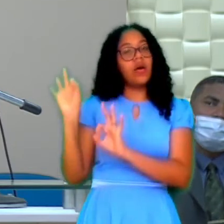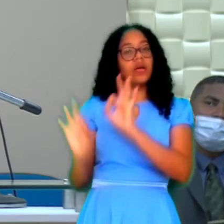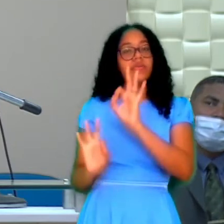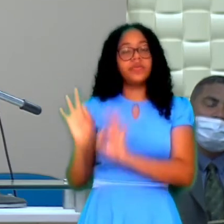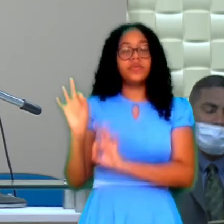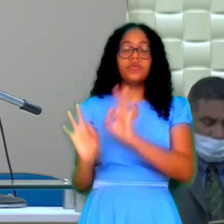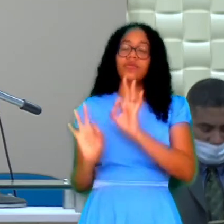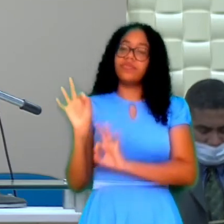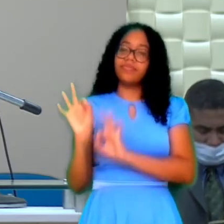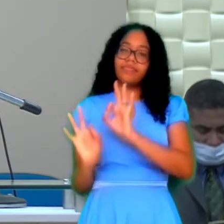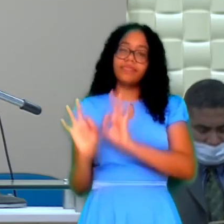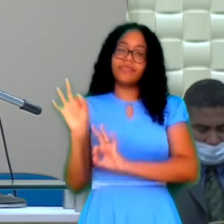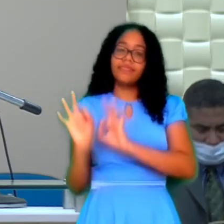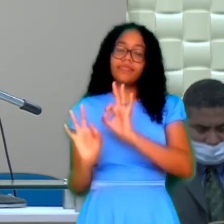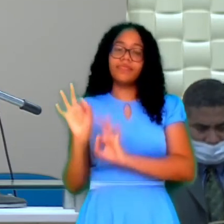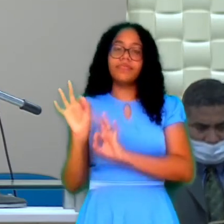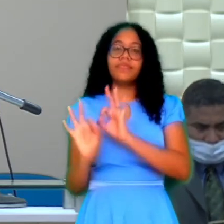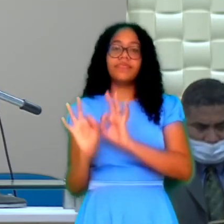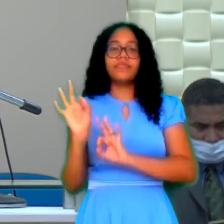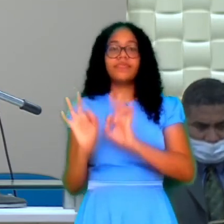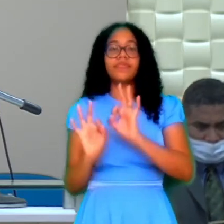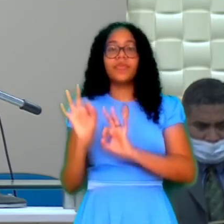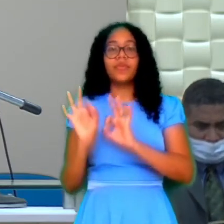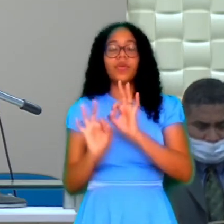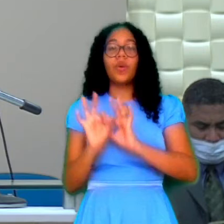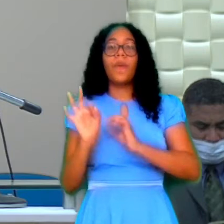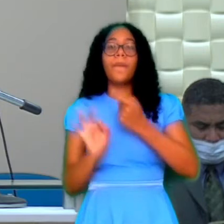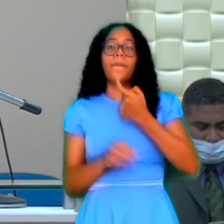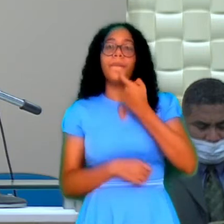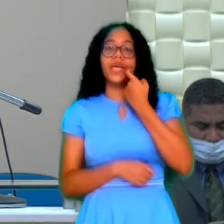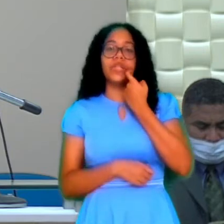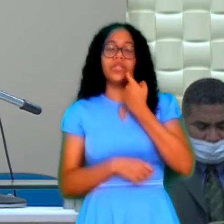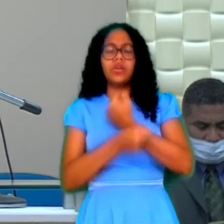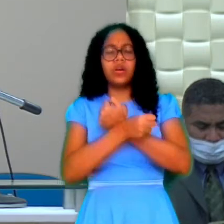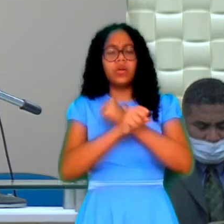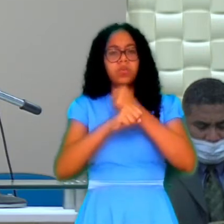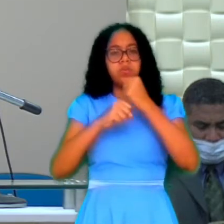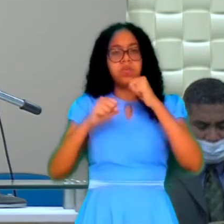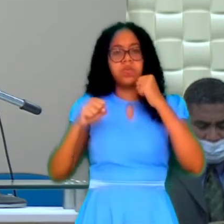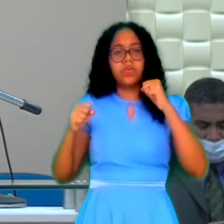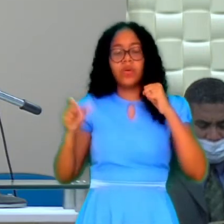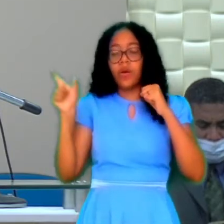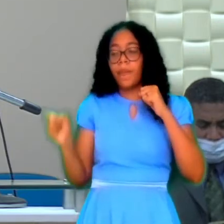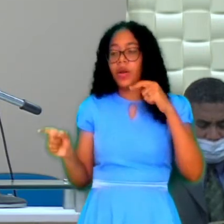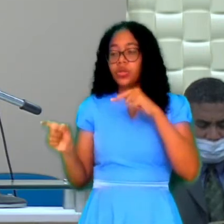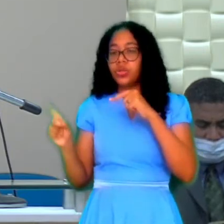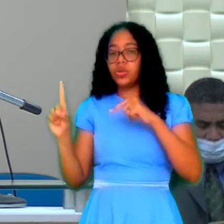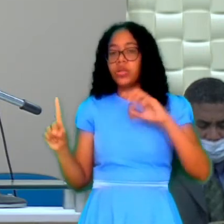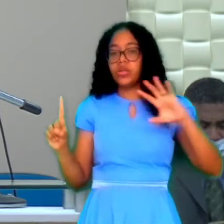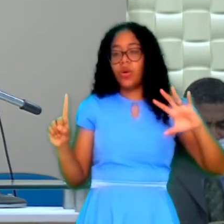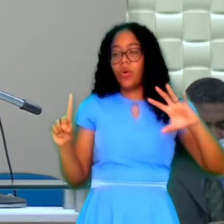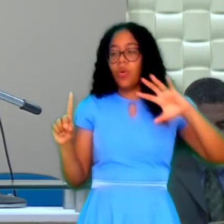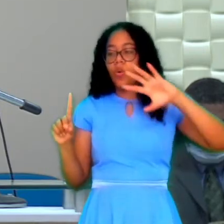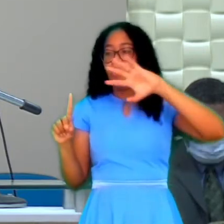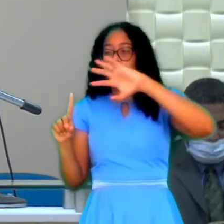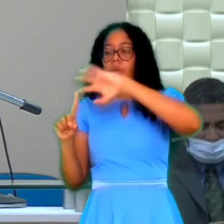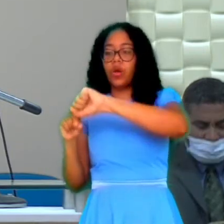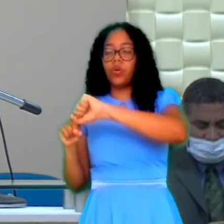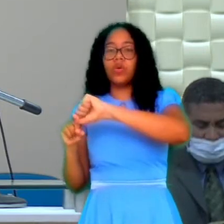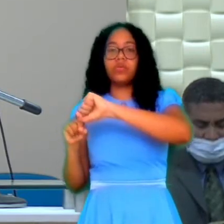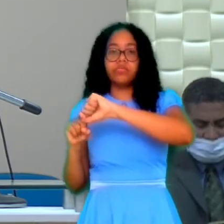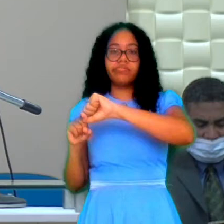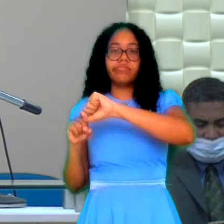Jonas disse: tomai-me e lançai-me ao mar, e o mar se aquietará, porque eu